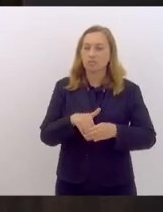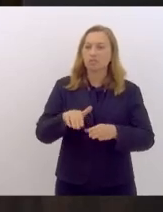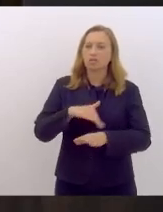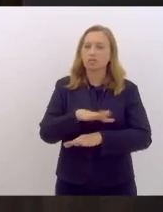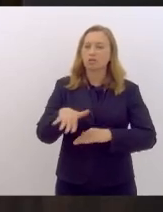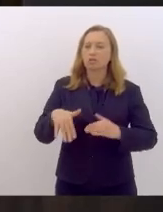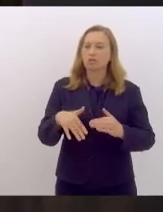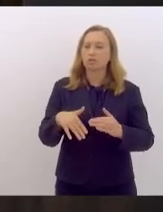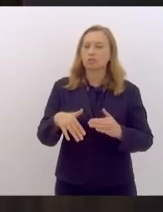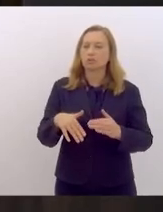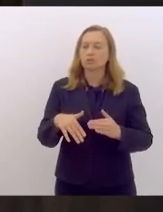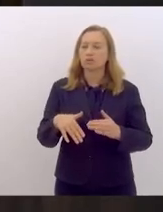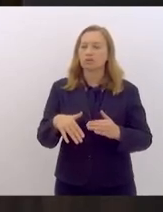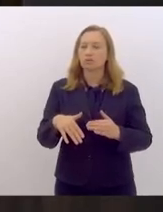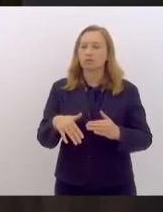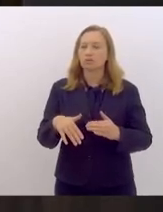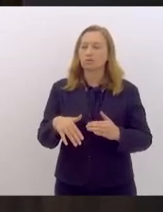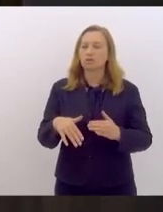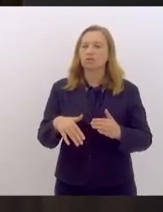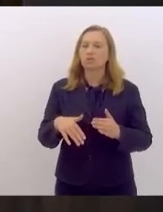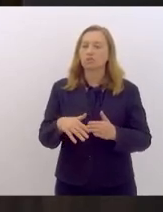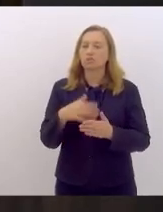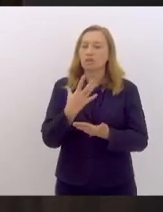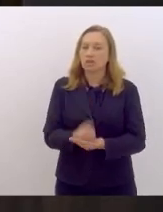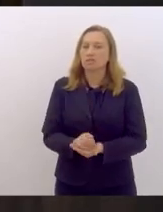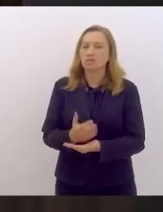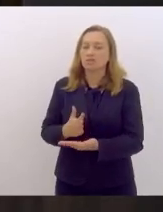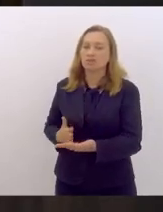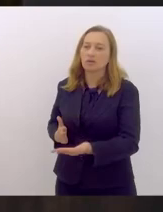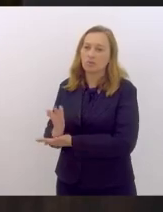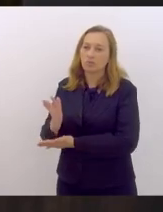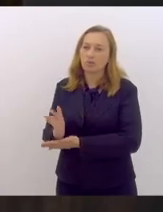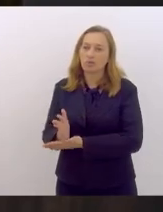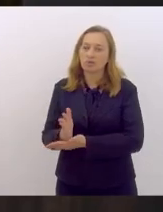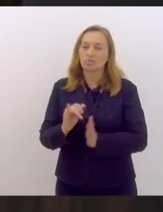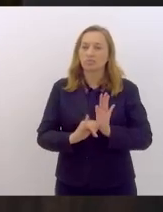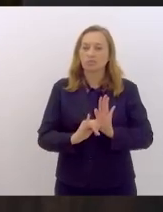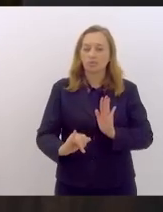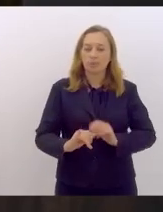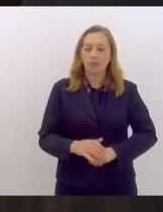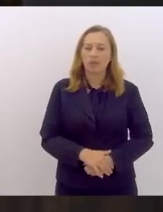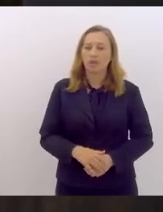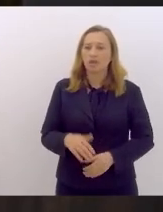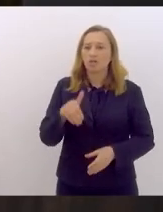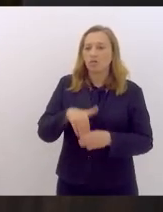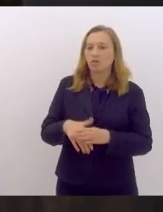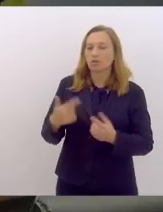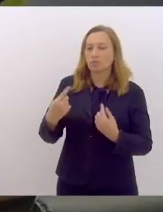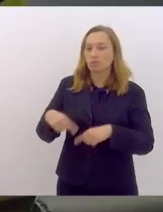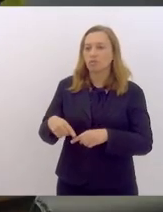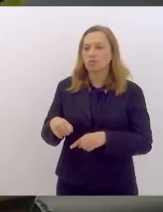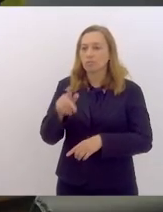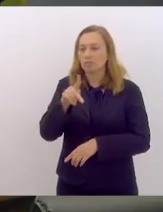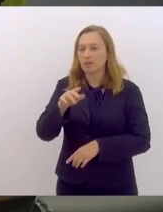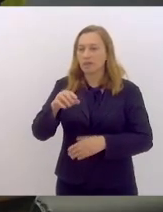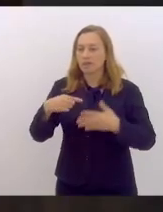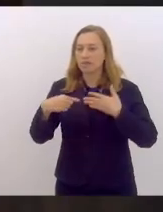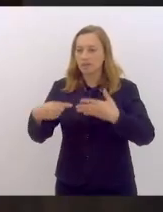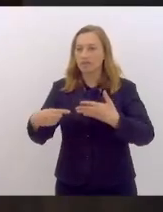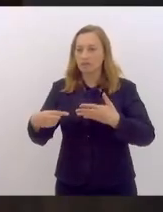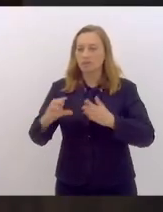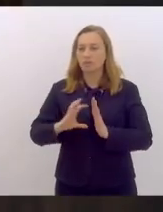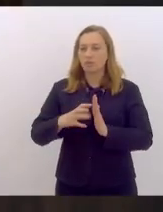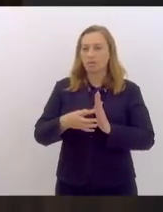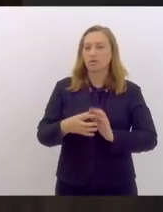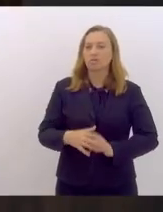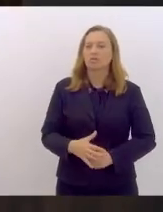votação. Os senhores que aprovam, nesse como estão aprovado, vai à publicação. Abstenção da bancada do PSOL, abstenção, senhora presidenta. Bancada.